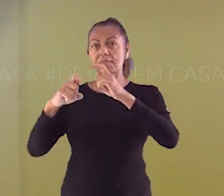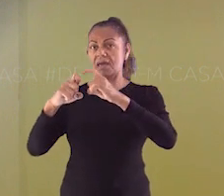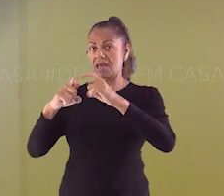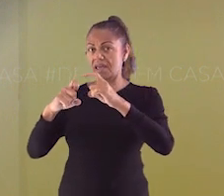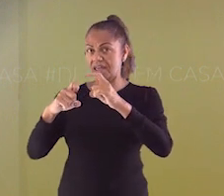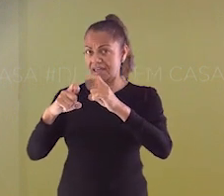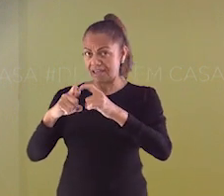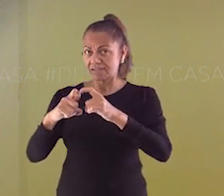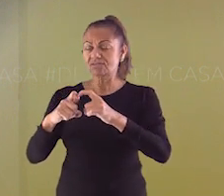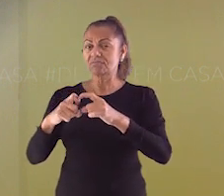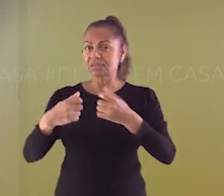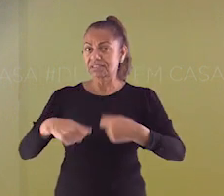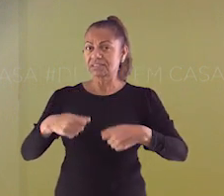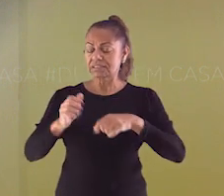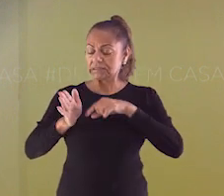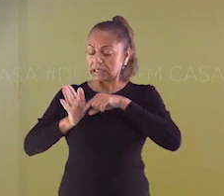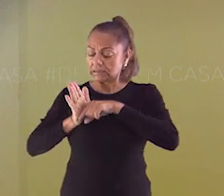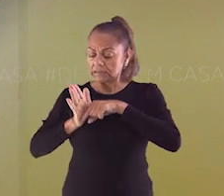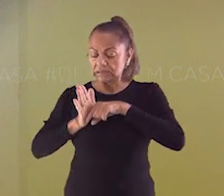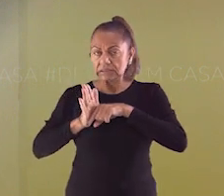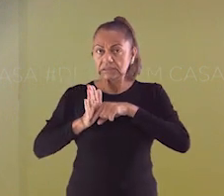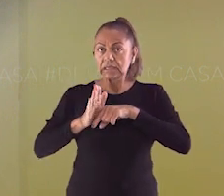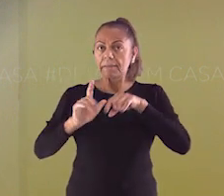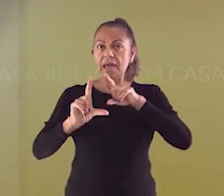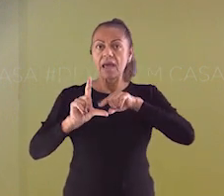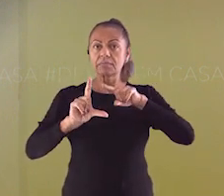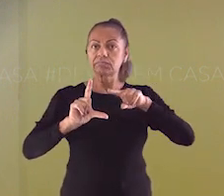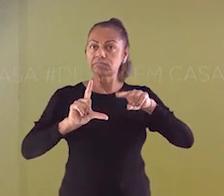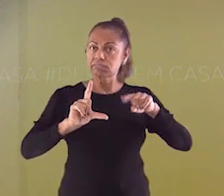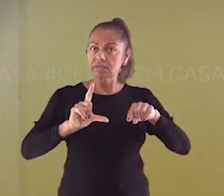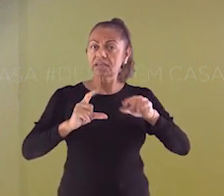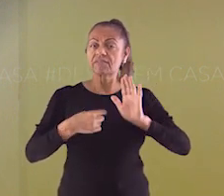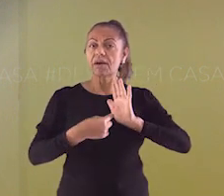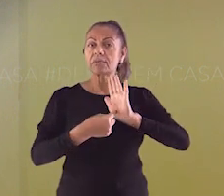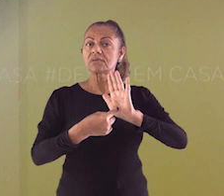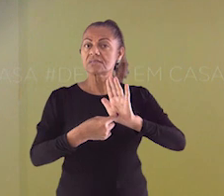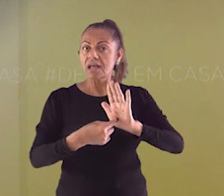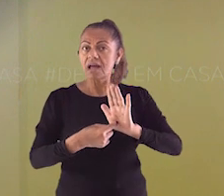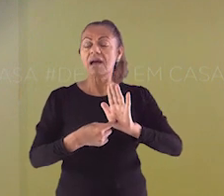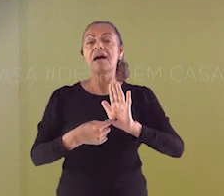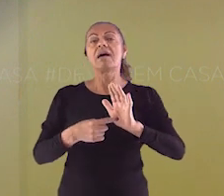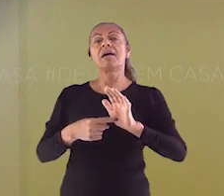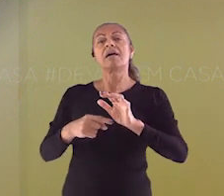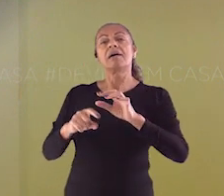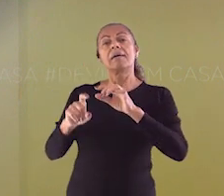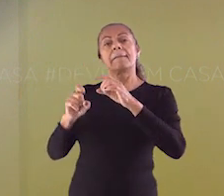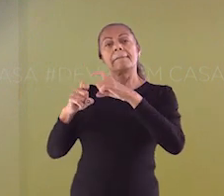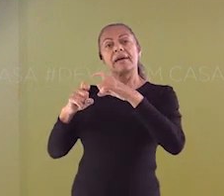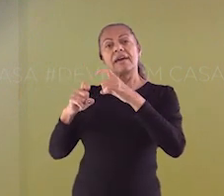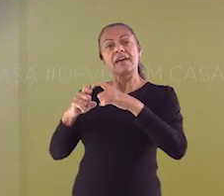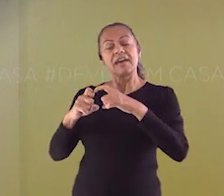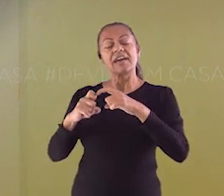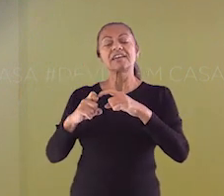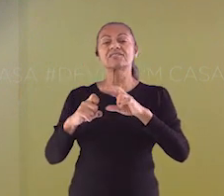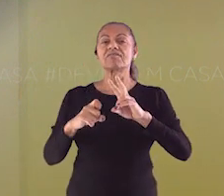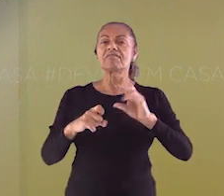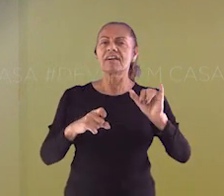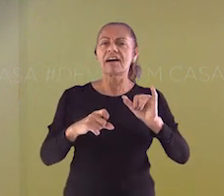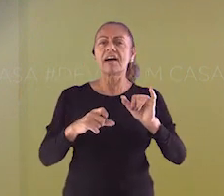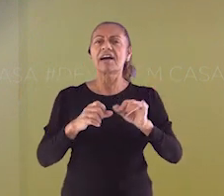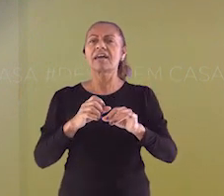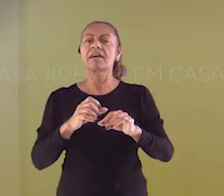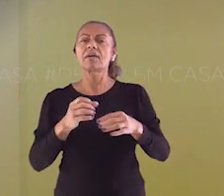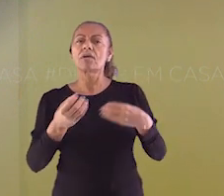ao menos uma vez ao ano. É a partir do resultado dos exames que os médicos vão realizar